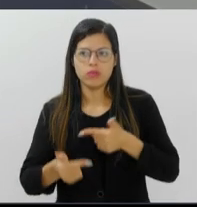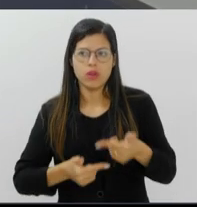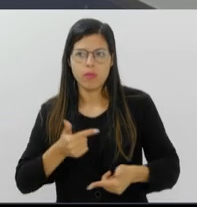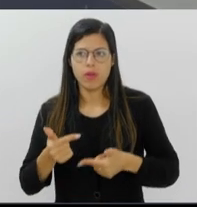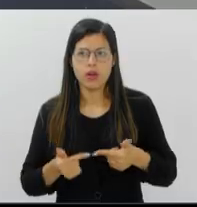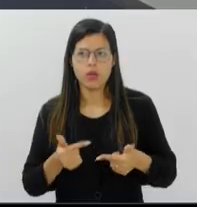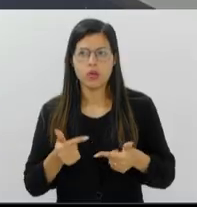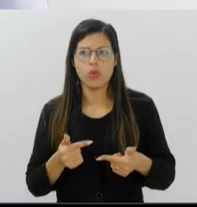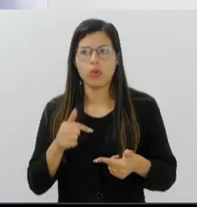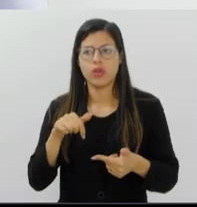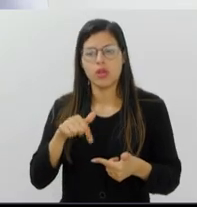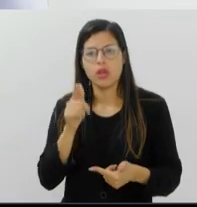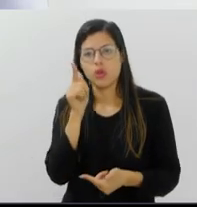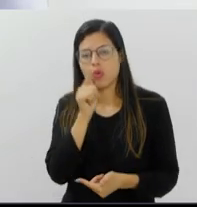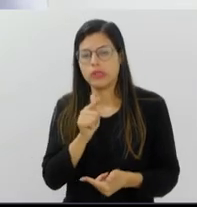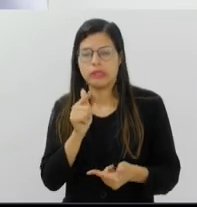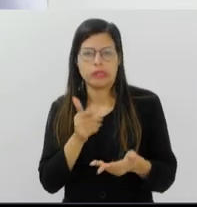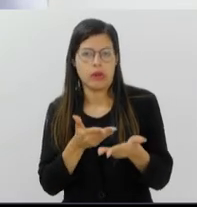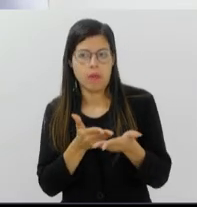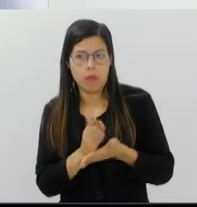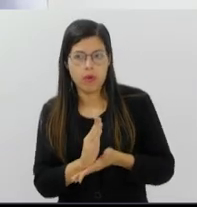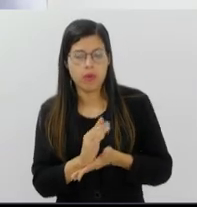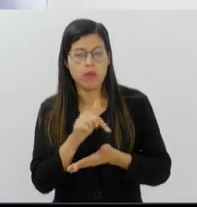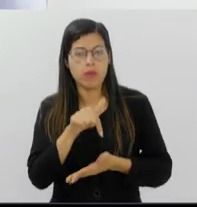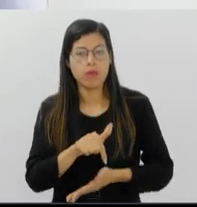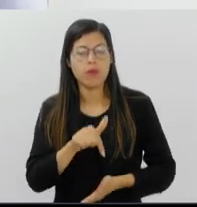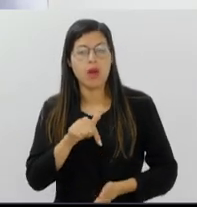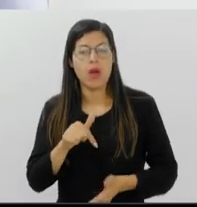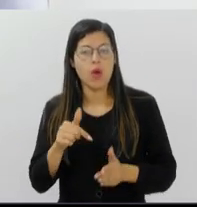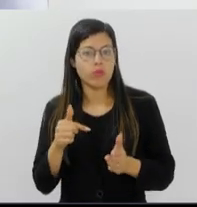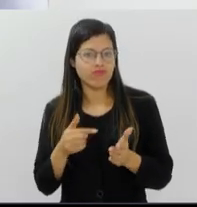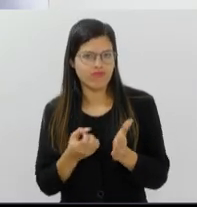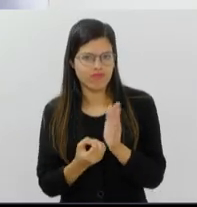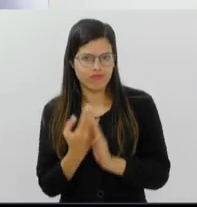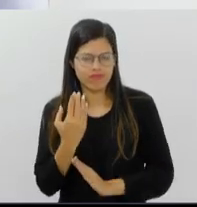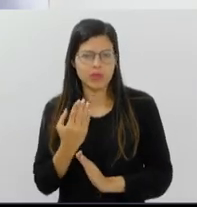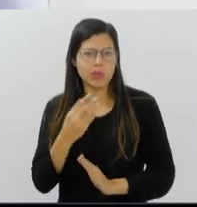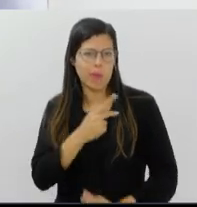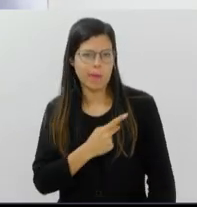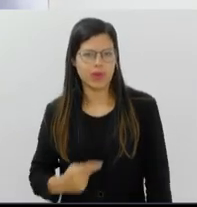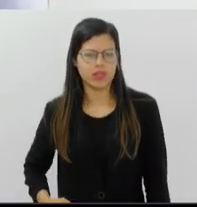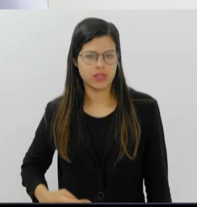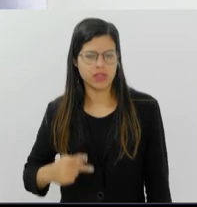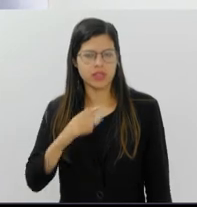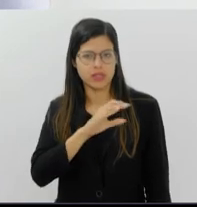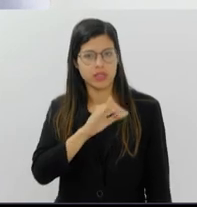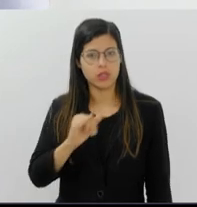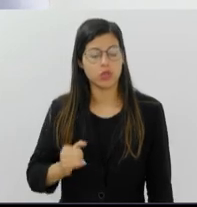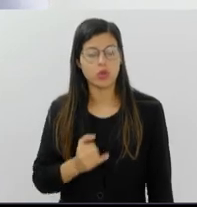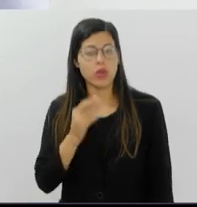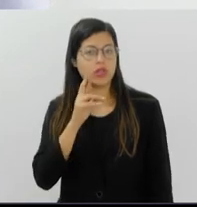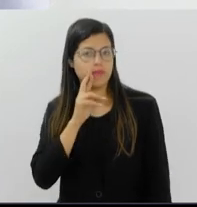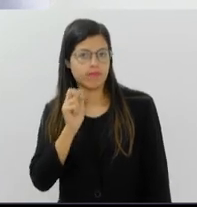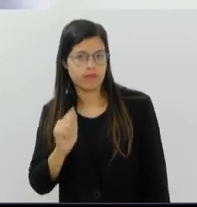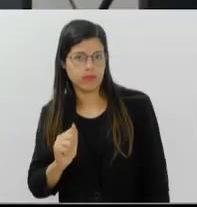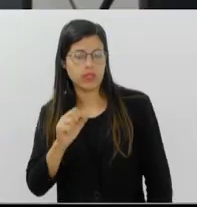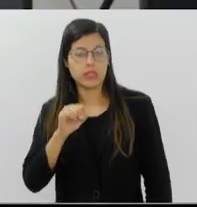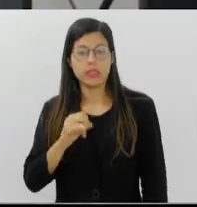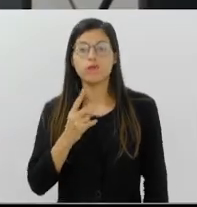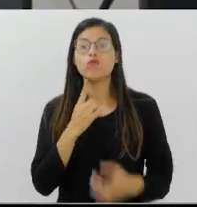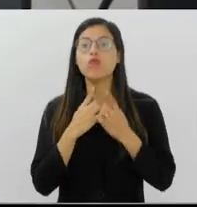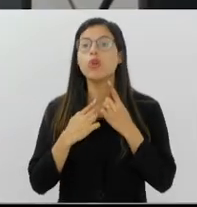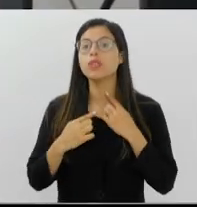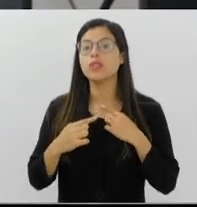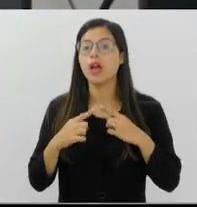favorável foi aprovado. Segundo o autor e presidente da CCJ, deputado Rodrigo Amorim, se for da vontade do servidor, esse pagamento